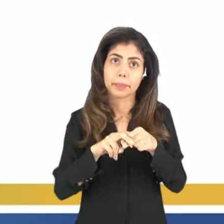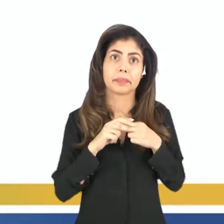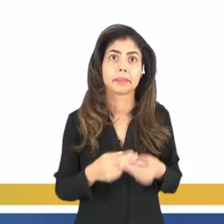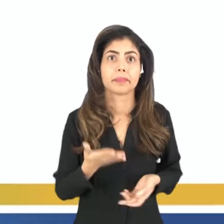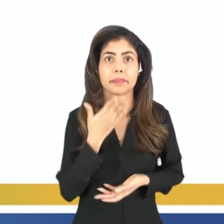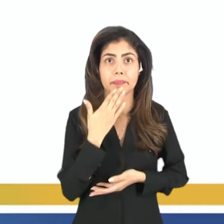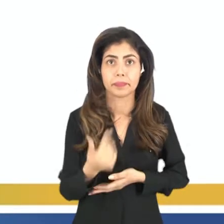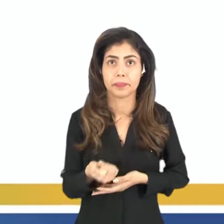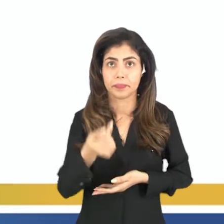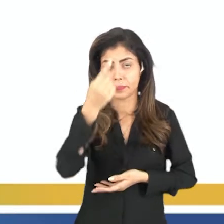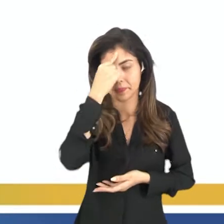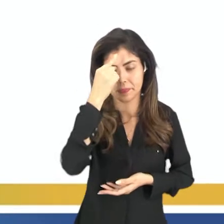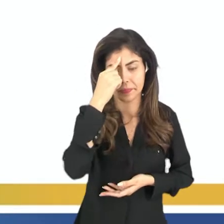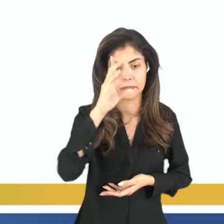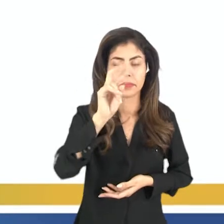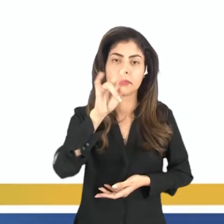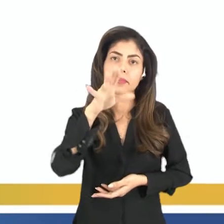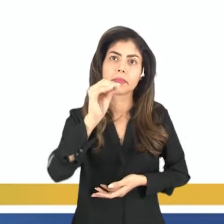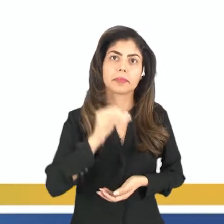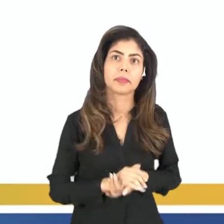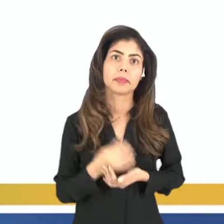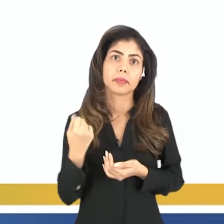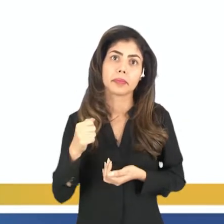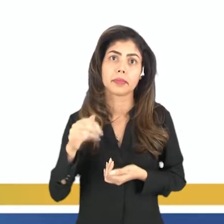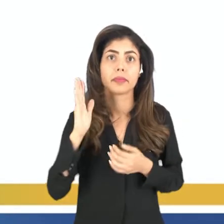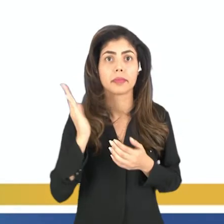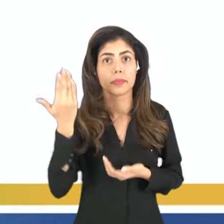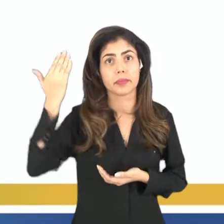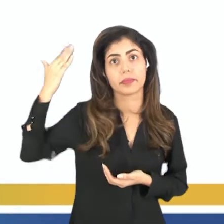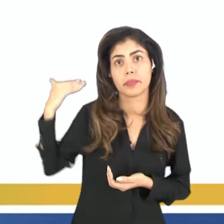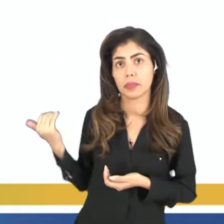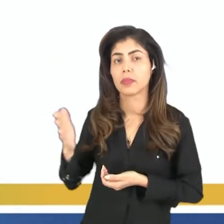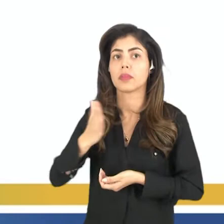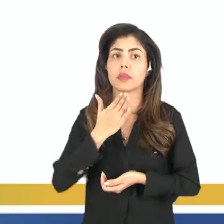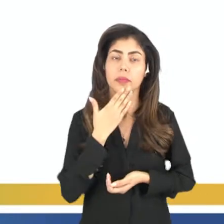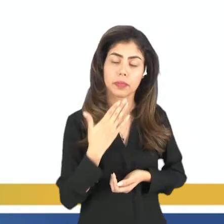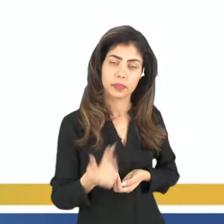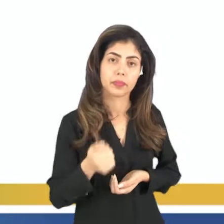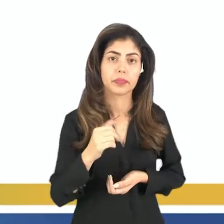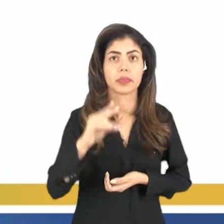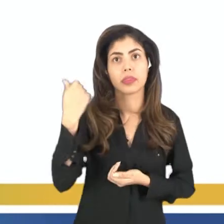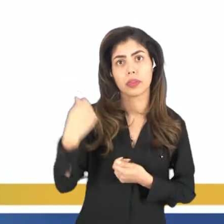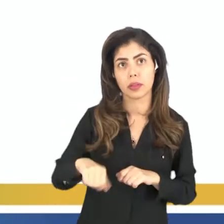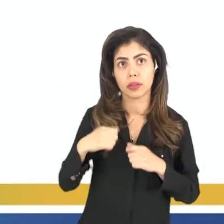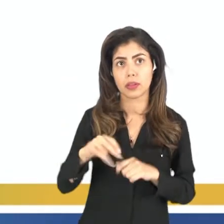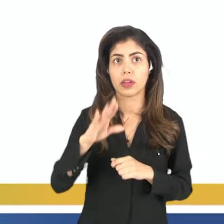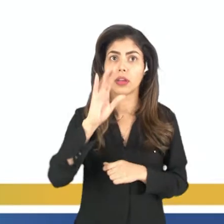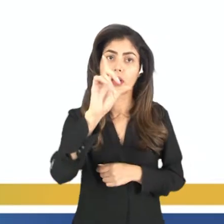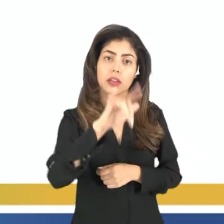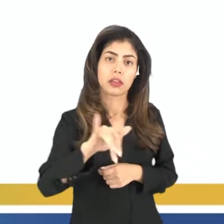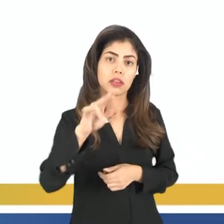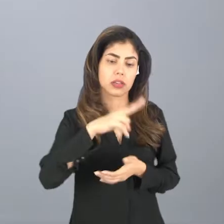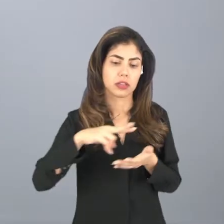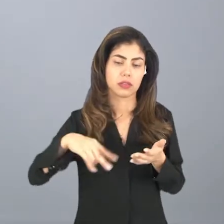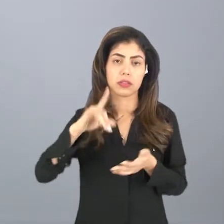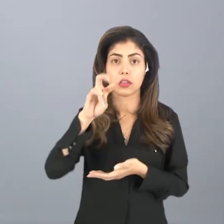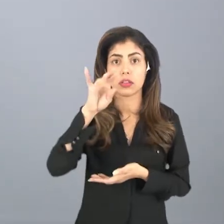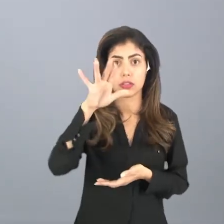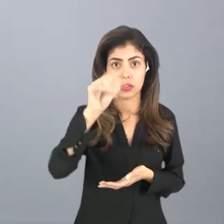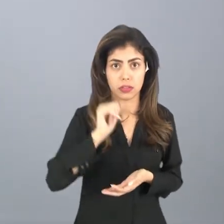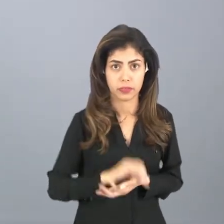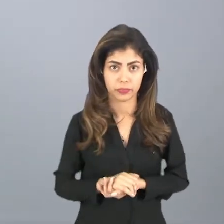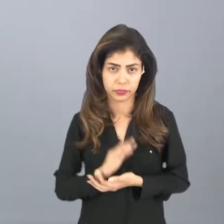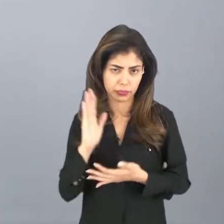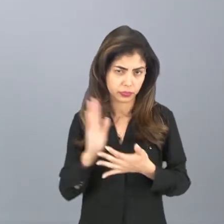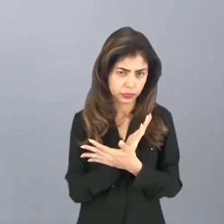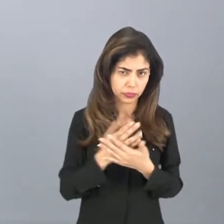fomentar, promover el pensamiento crítico, se debe, antes de más nada, tener las competencias necesarias en lectura crítica. Então,